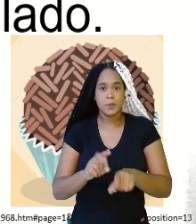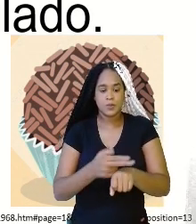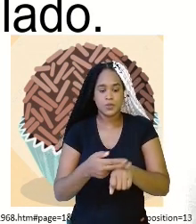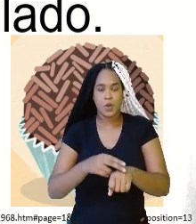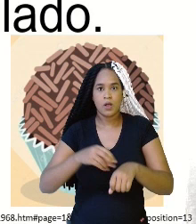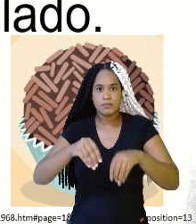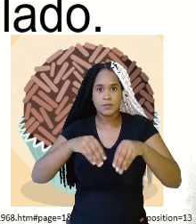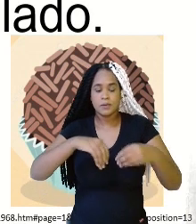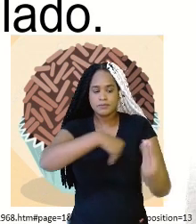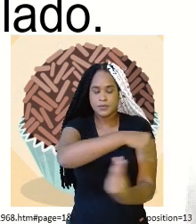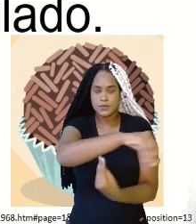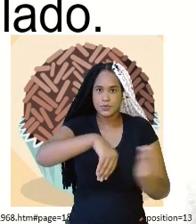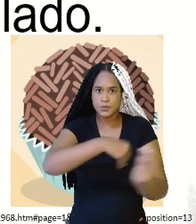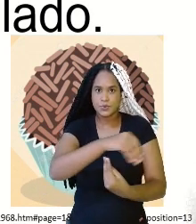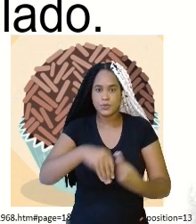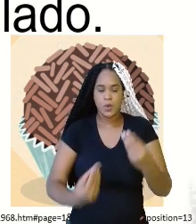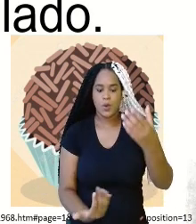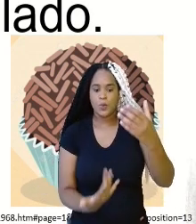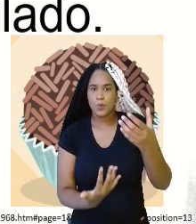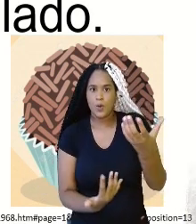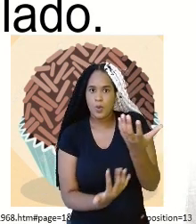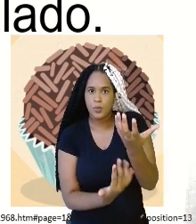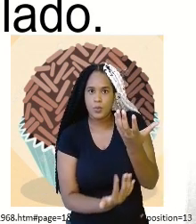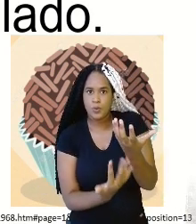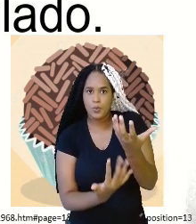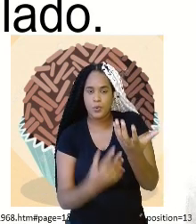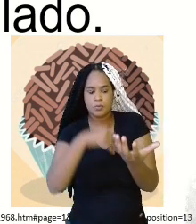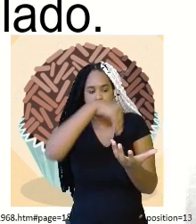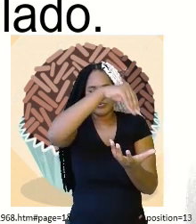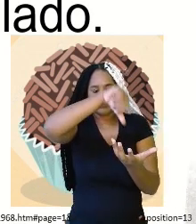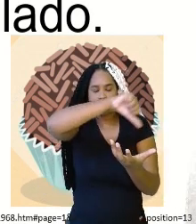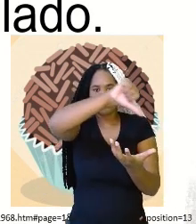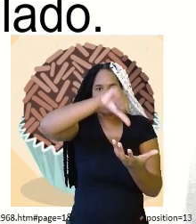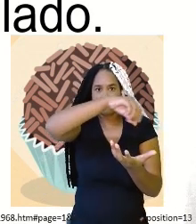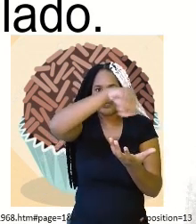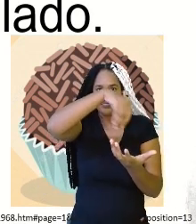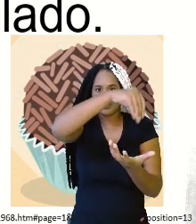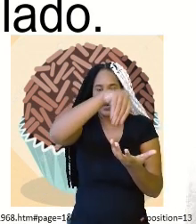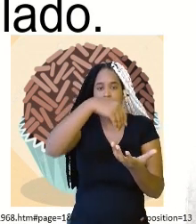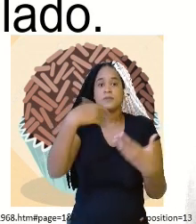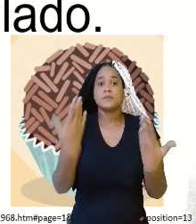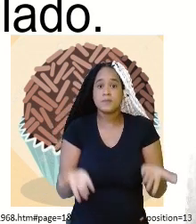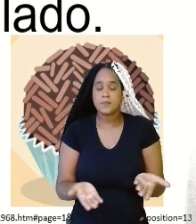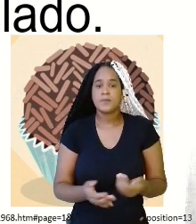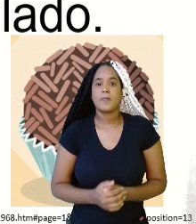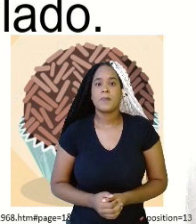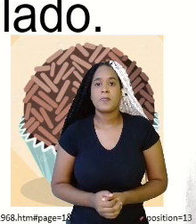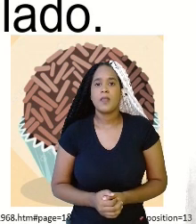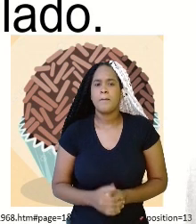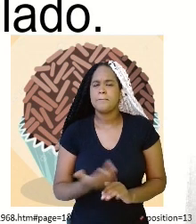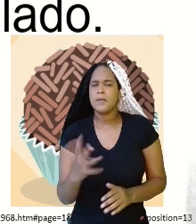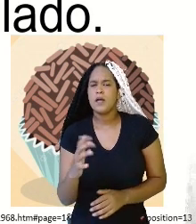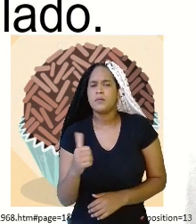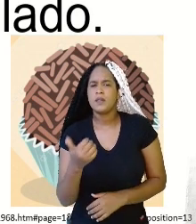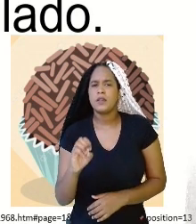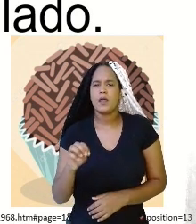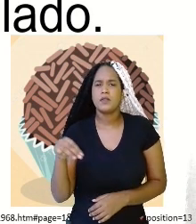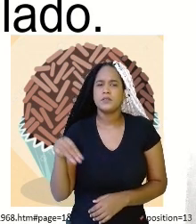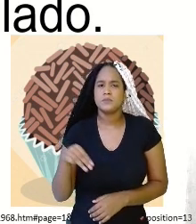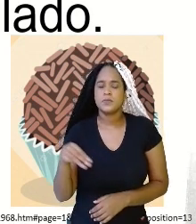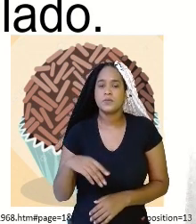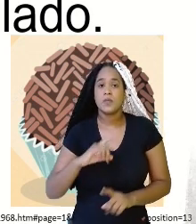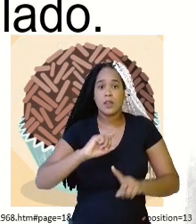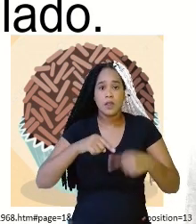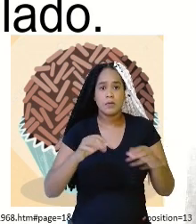ao fogo baixo, mexendo sempre até tudo se desprender do fundo da panela, cerca de 10 minutos. Retire do